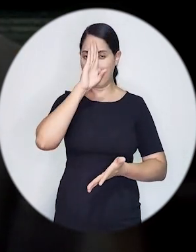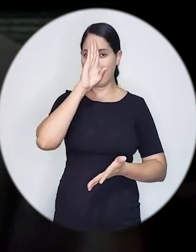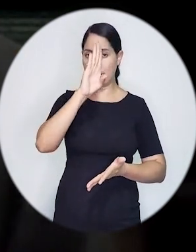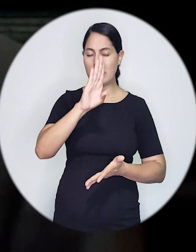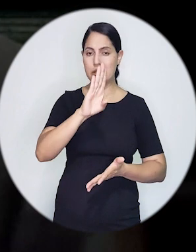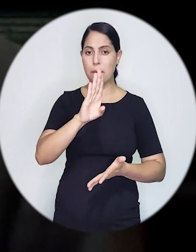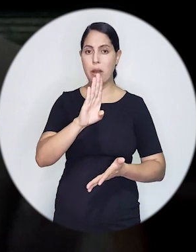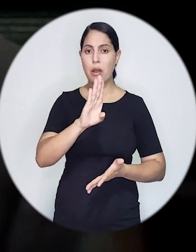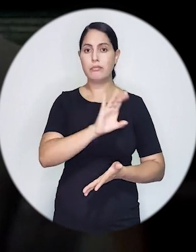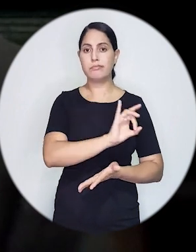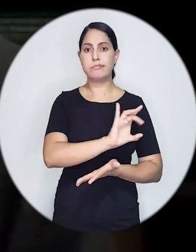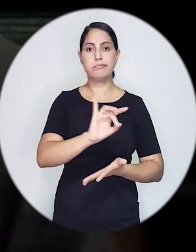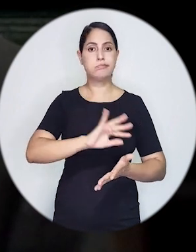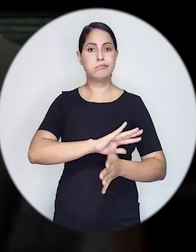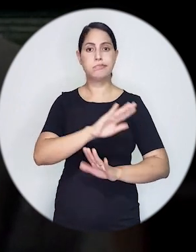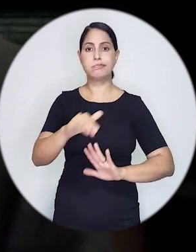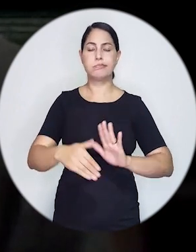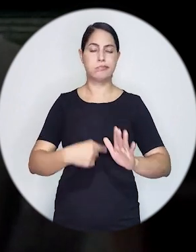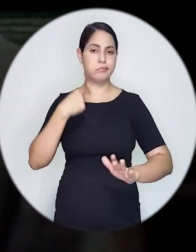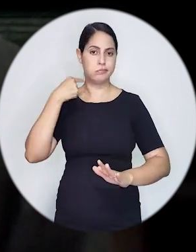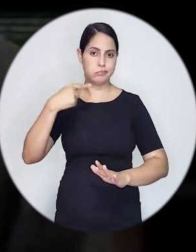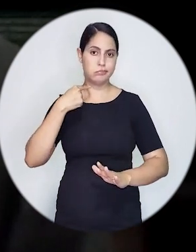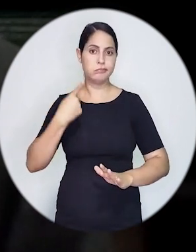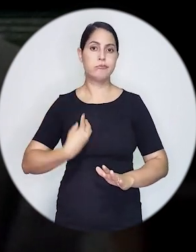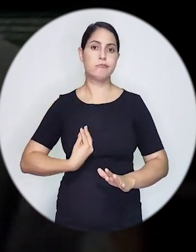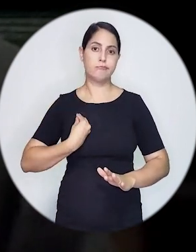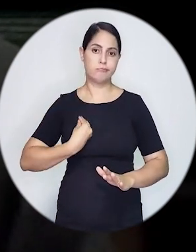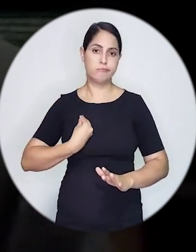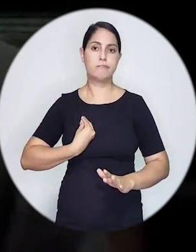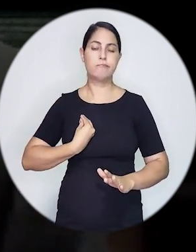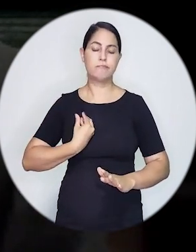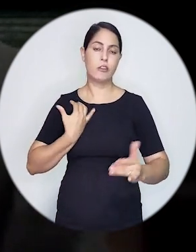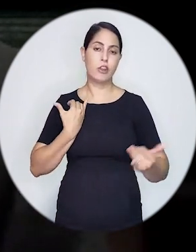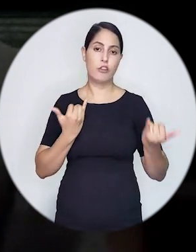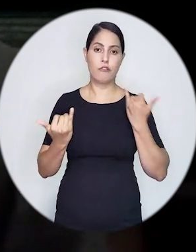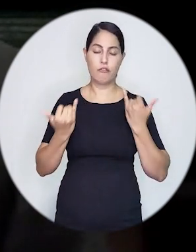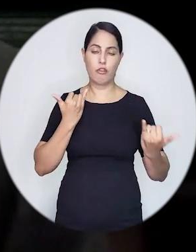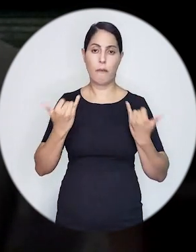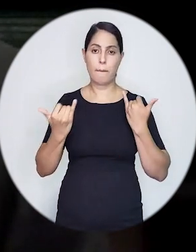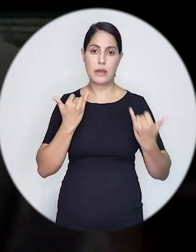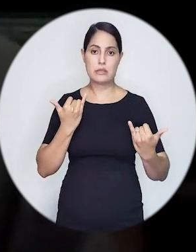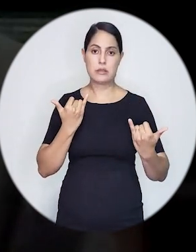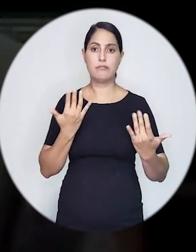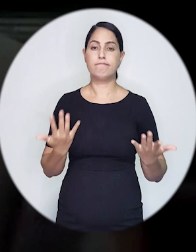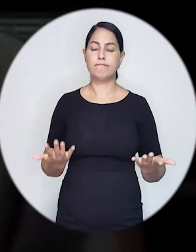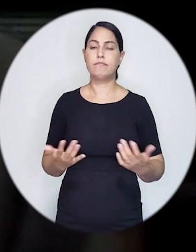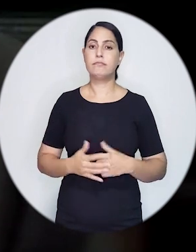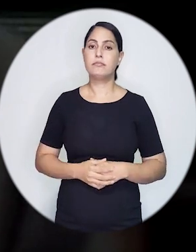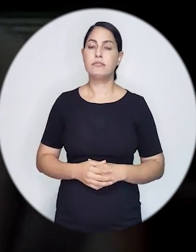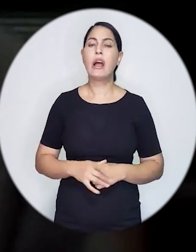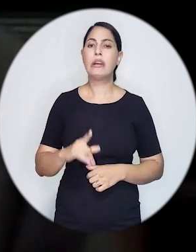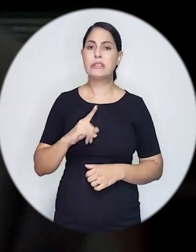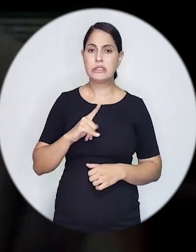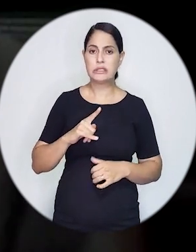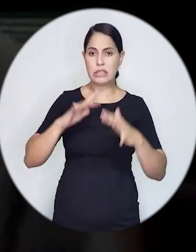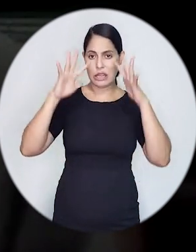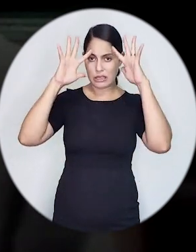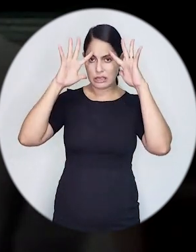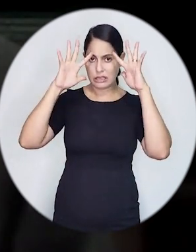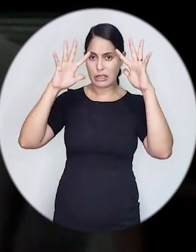as referências e os dados cadastrais de todos os advogados e advogadas do Brasil. Muitos